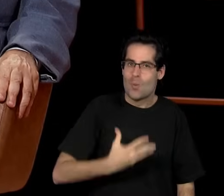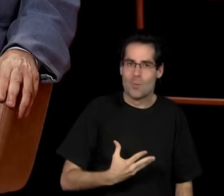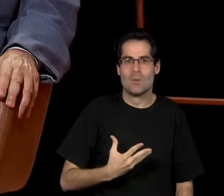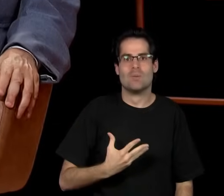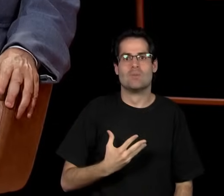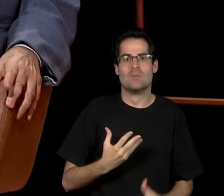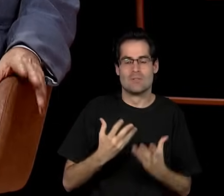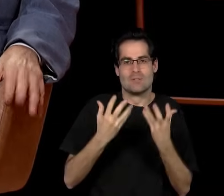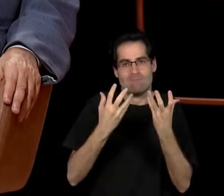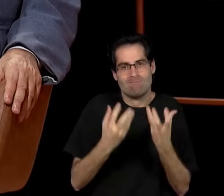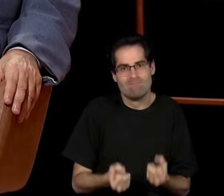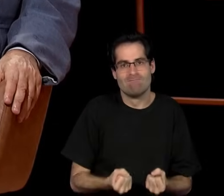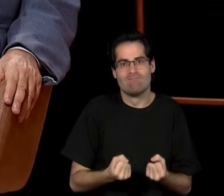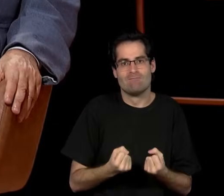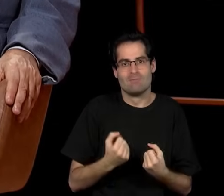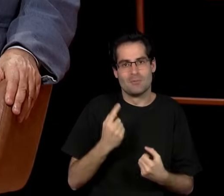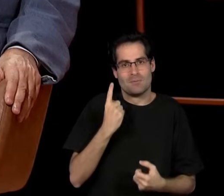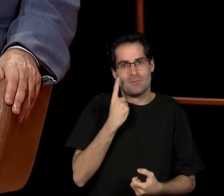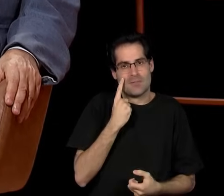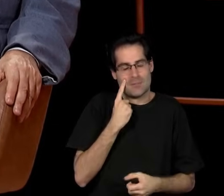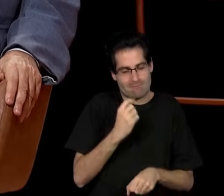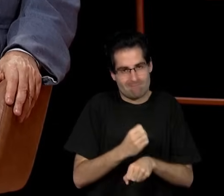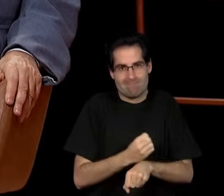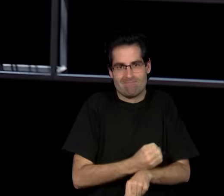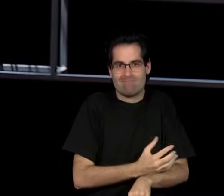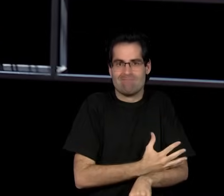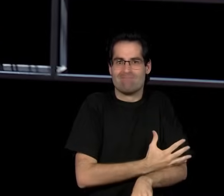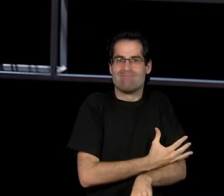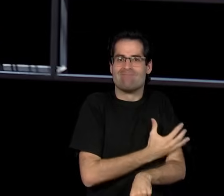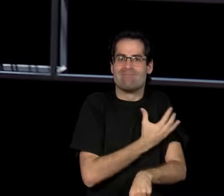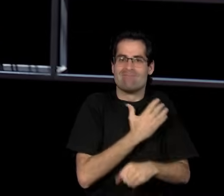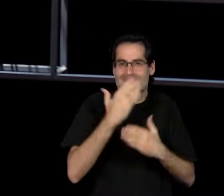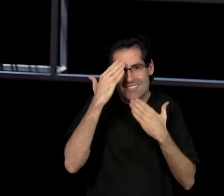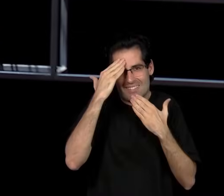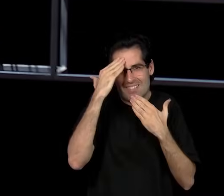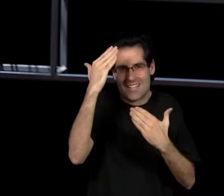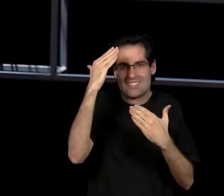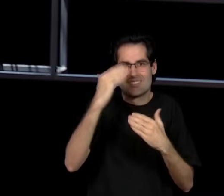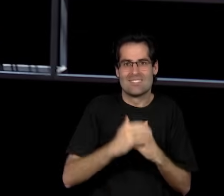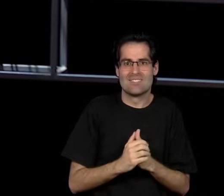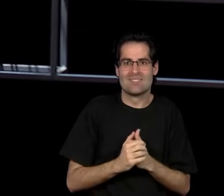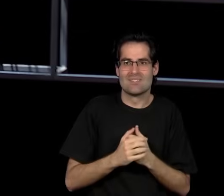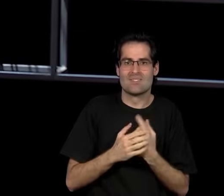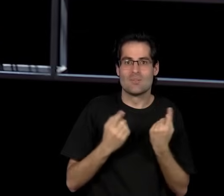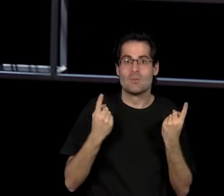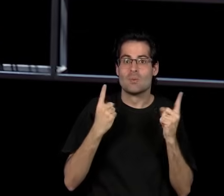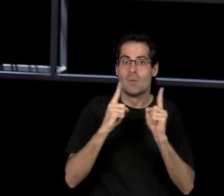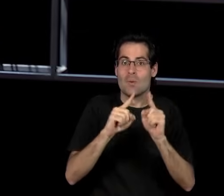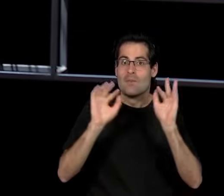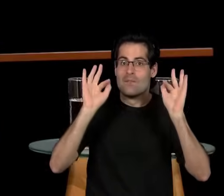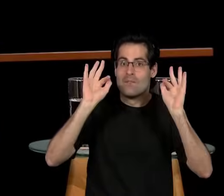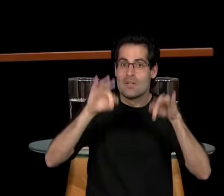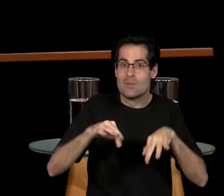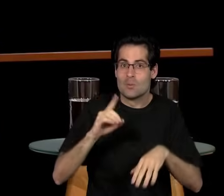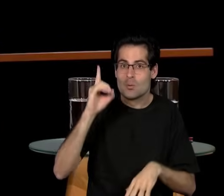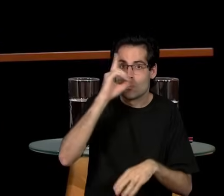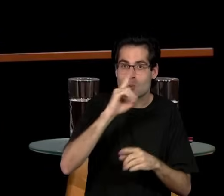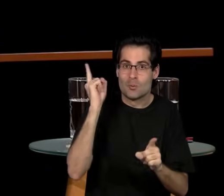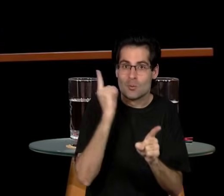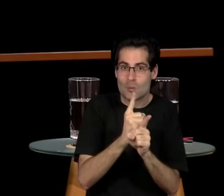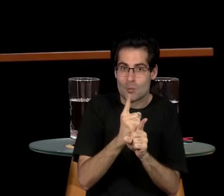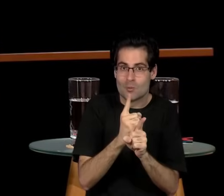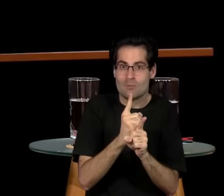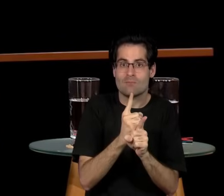aceitar e se emocionar. Exatamente. Muito obrigado. A gente fica por aqui e volta no próximo domingo. Obrigado a todos que